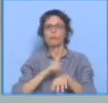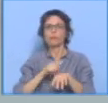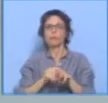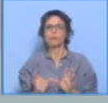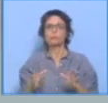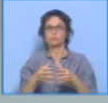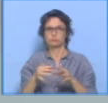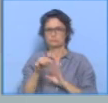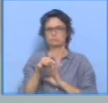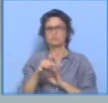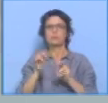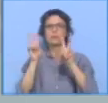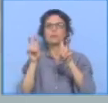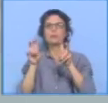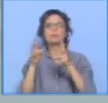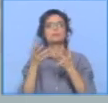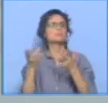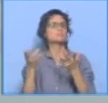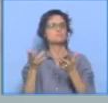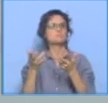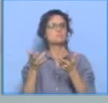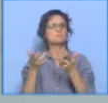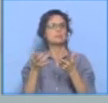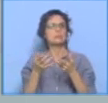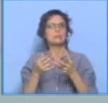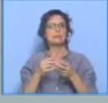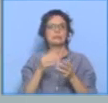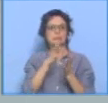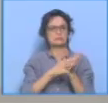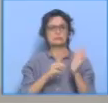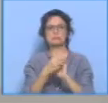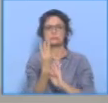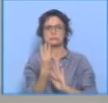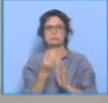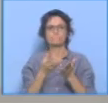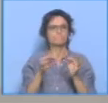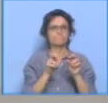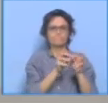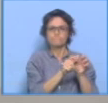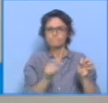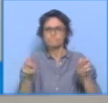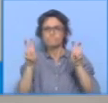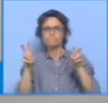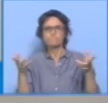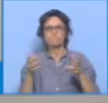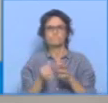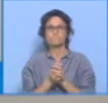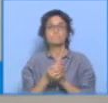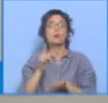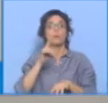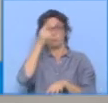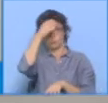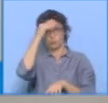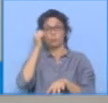que temática cria sintonias entre os três textos? Como sempre, nos domingos do tempo